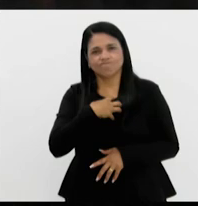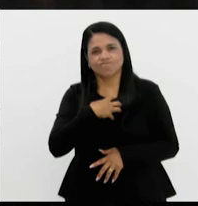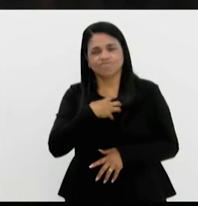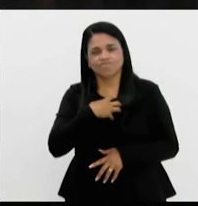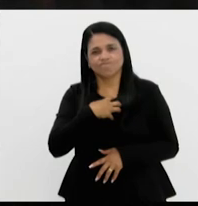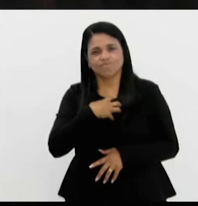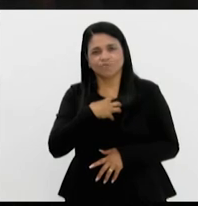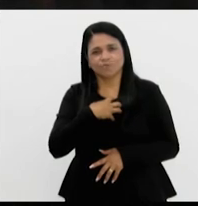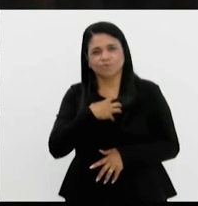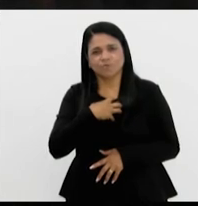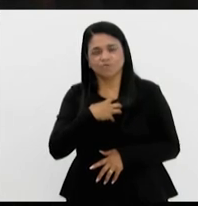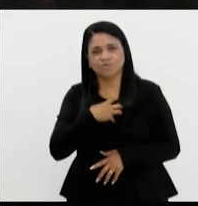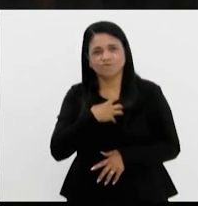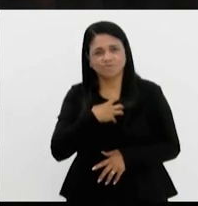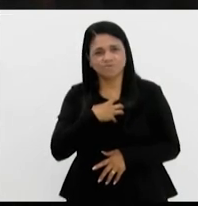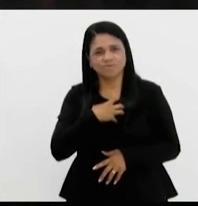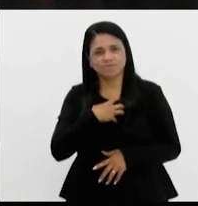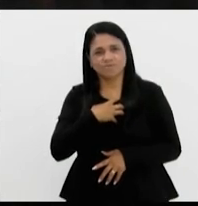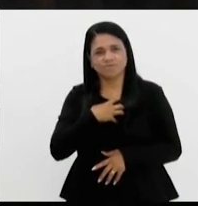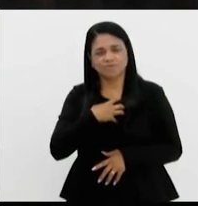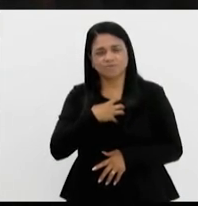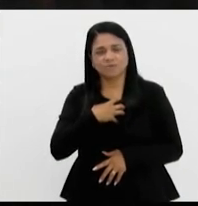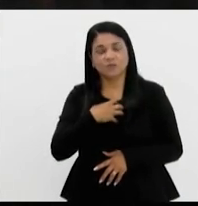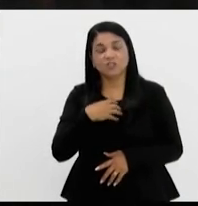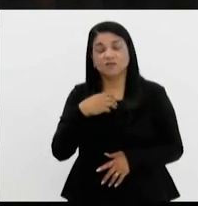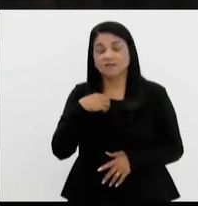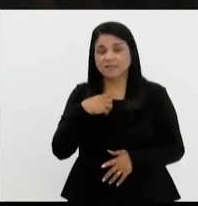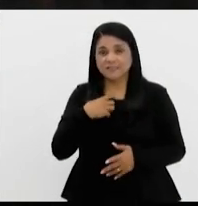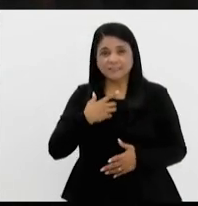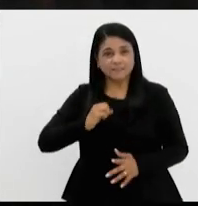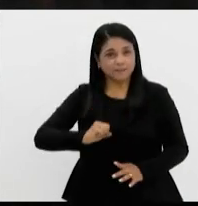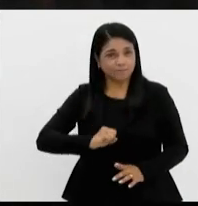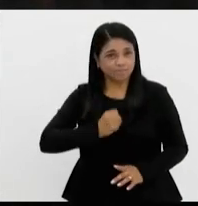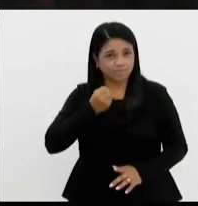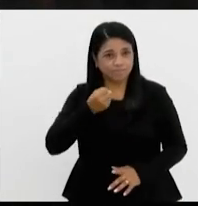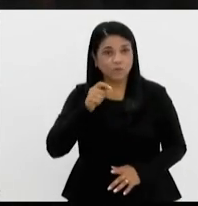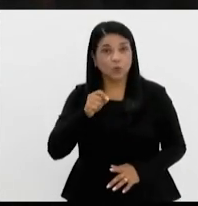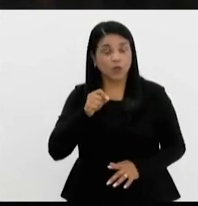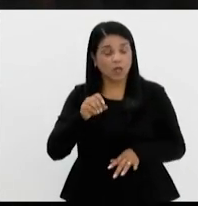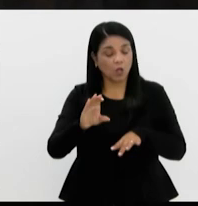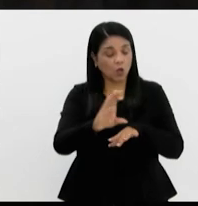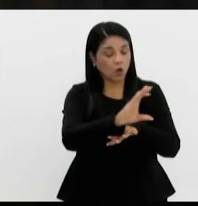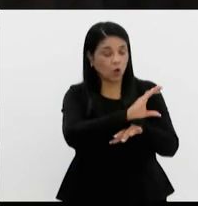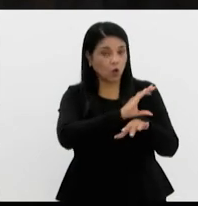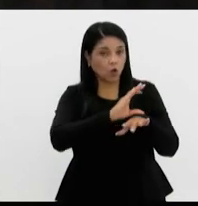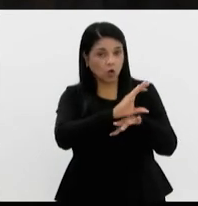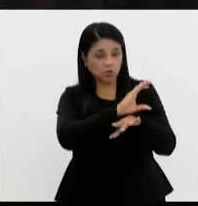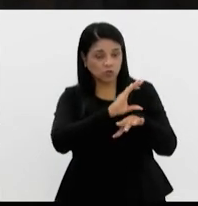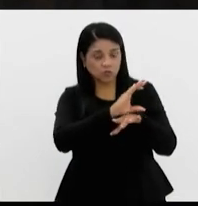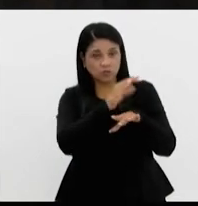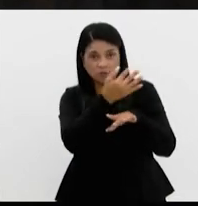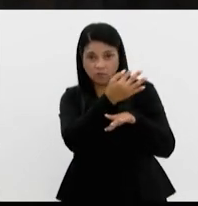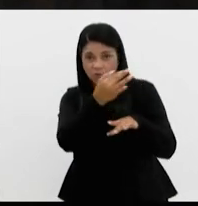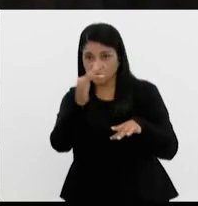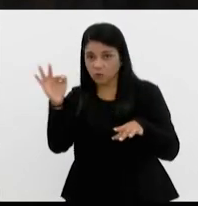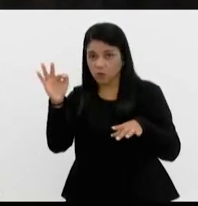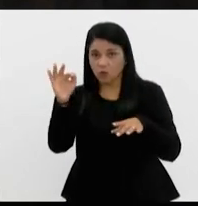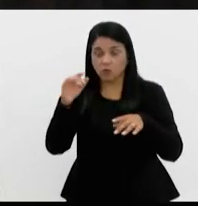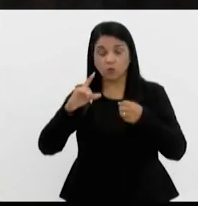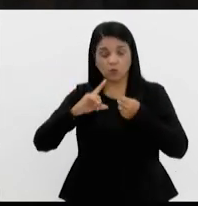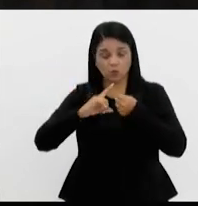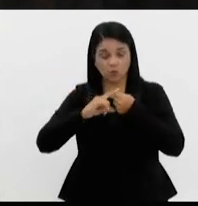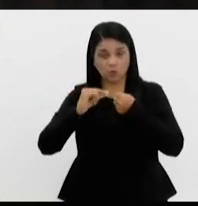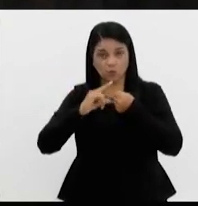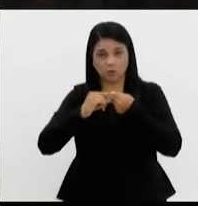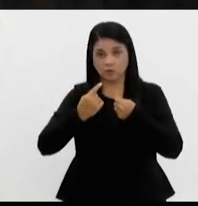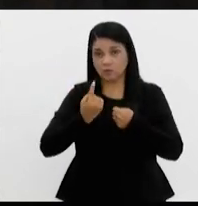indignação é nós termos uma Constituição Federal que no seu artigo